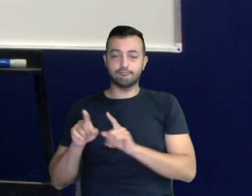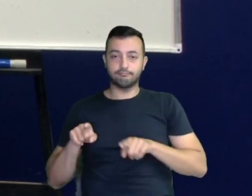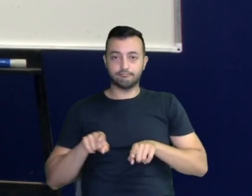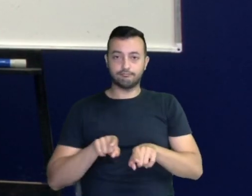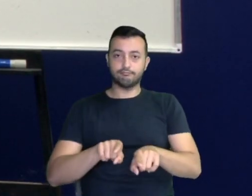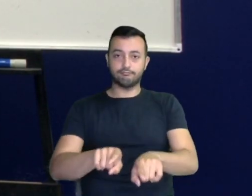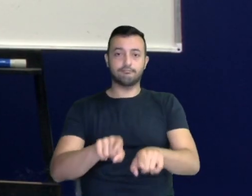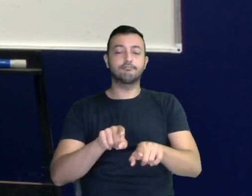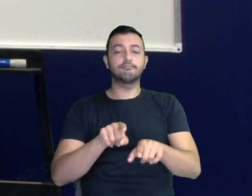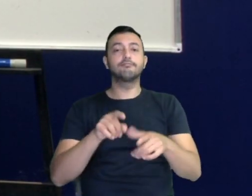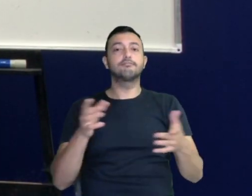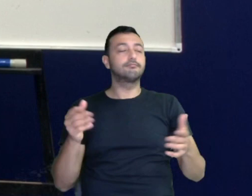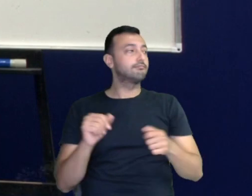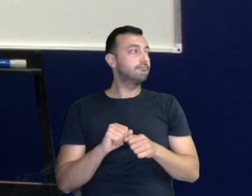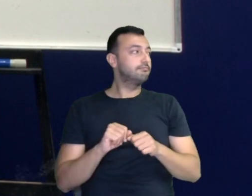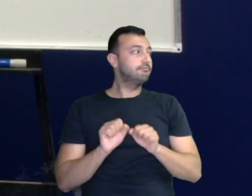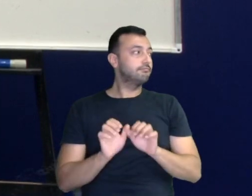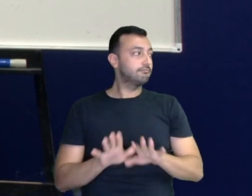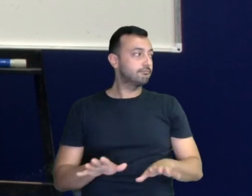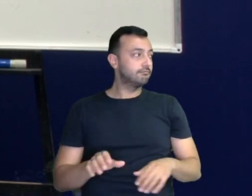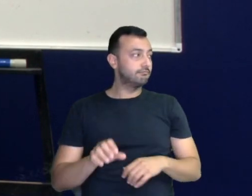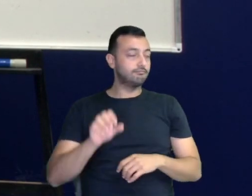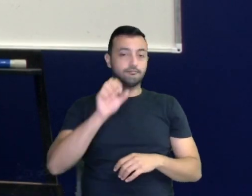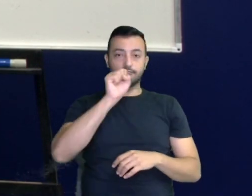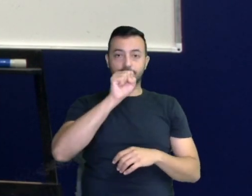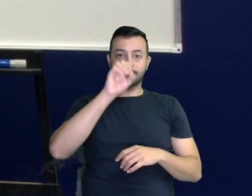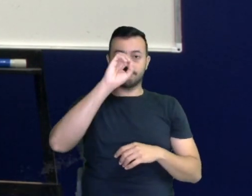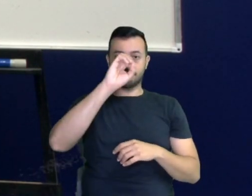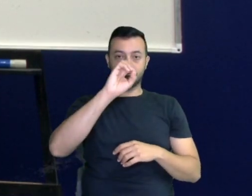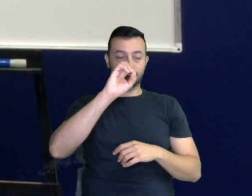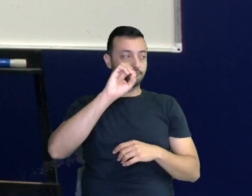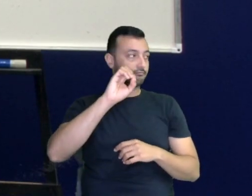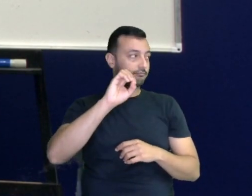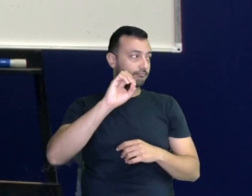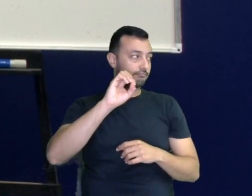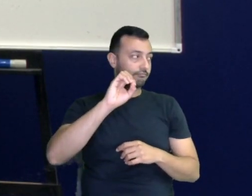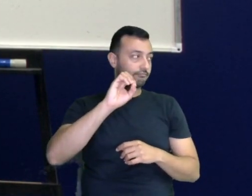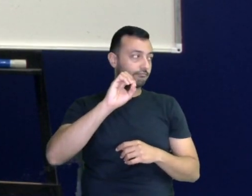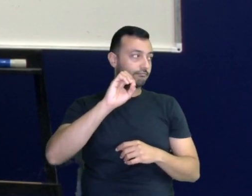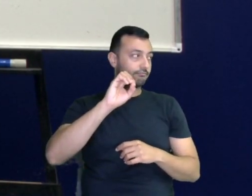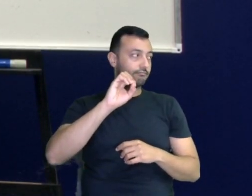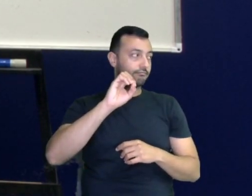Então, vamos fazer assim, ó, 80 metros